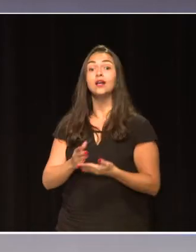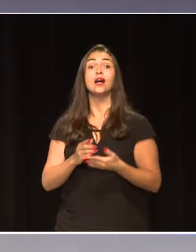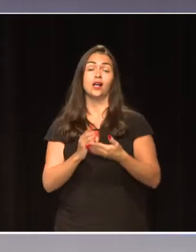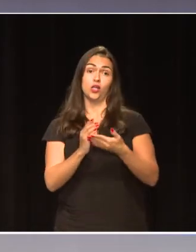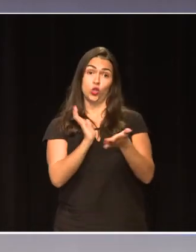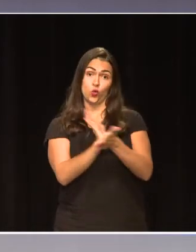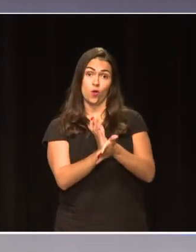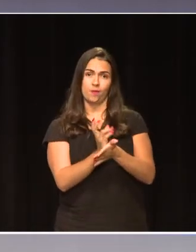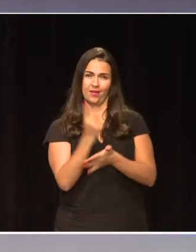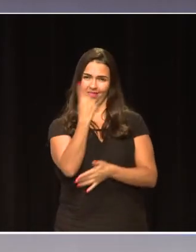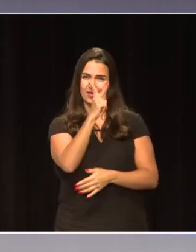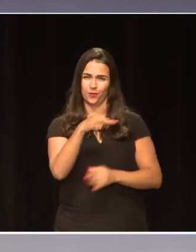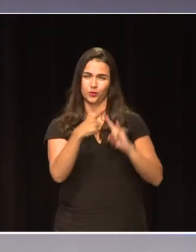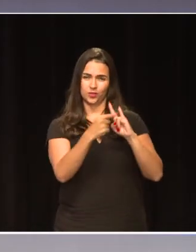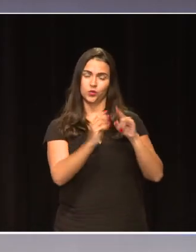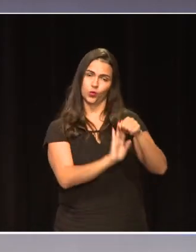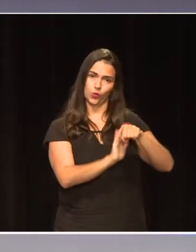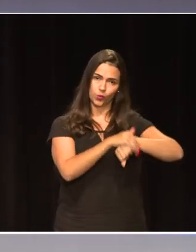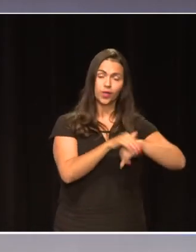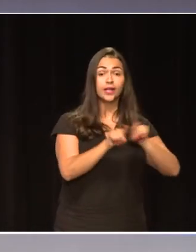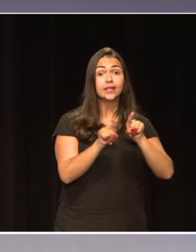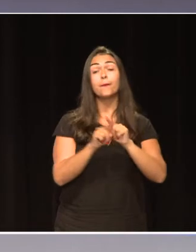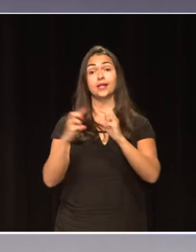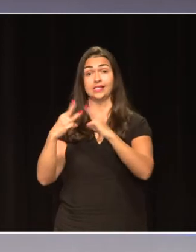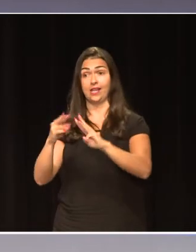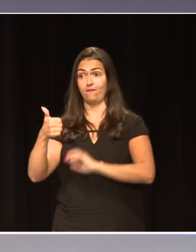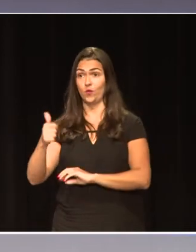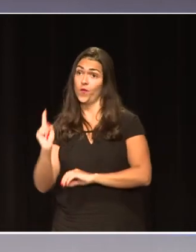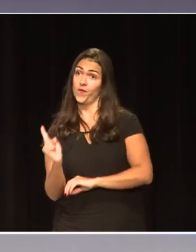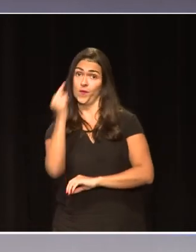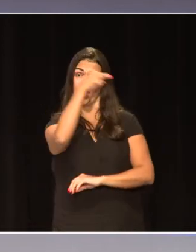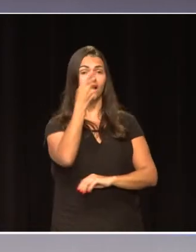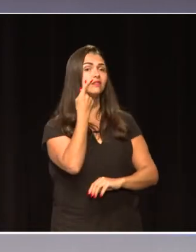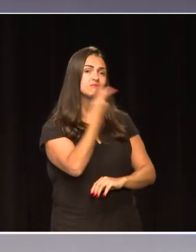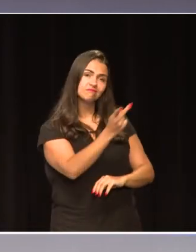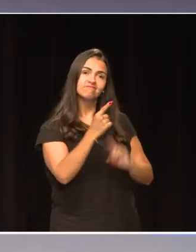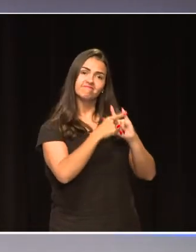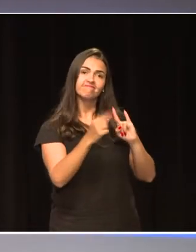noturno, quanto com uma turma do CF1 que pôde ir lá no DESU visitar.